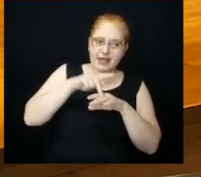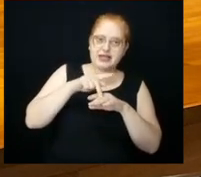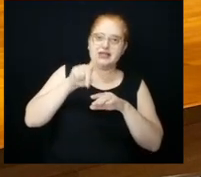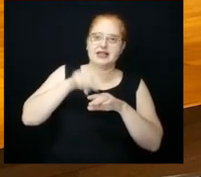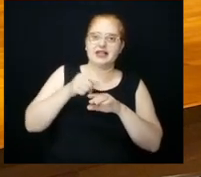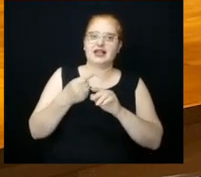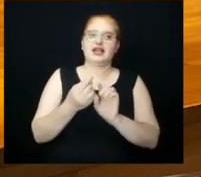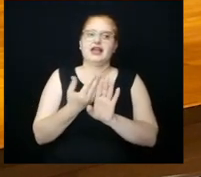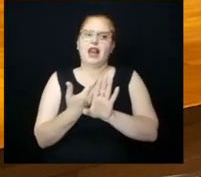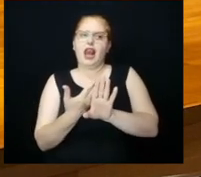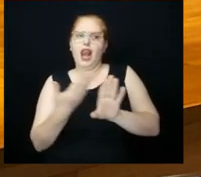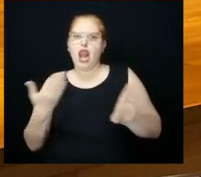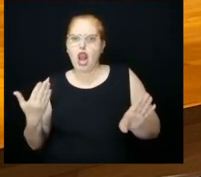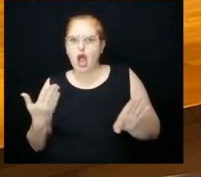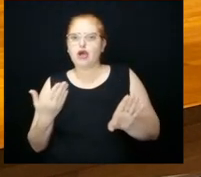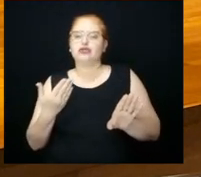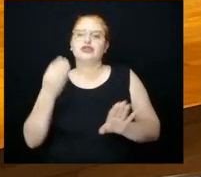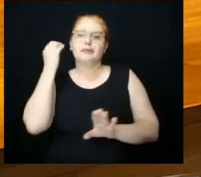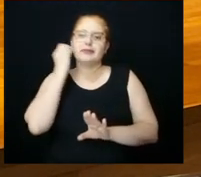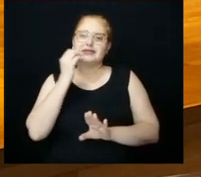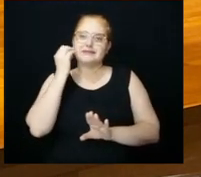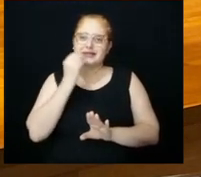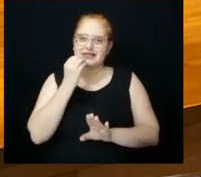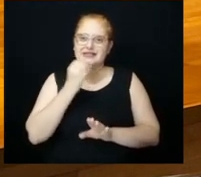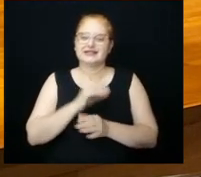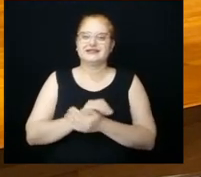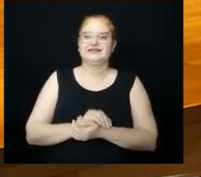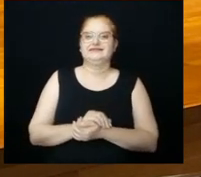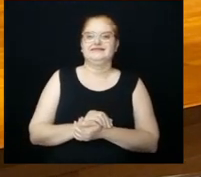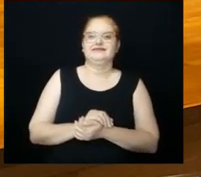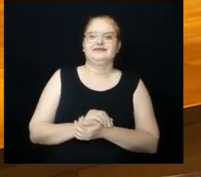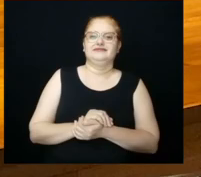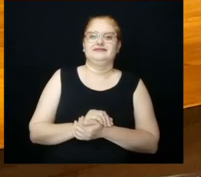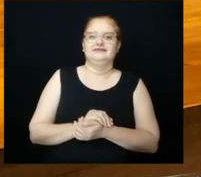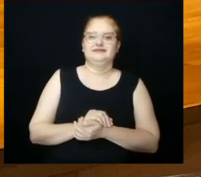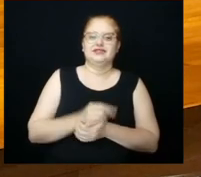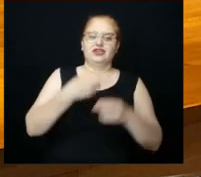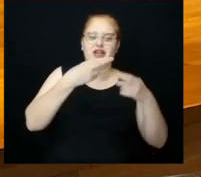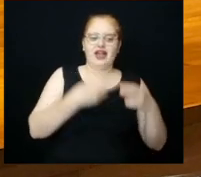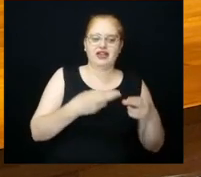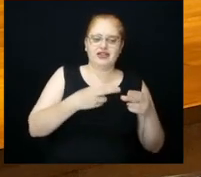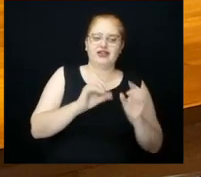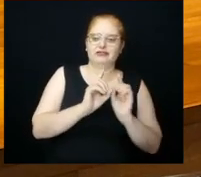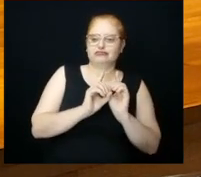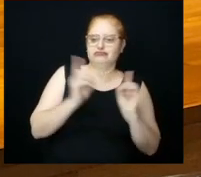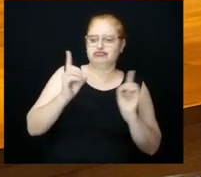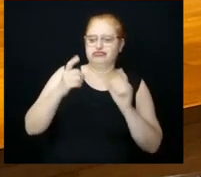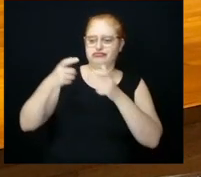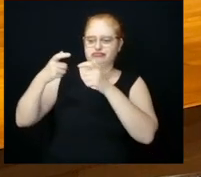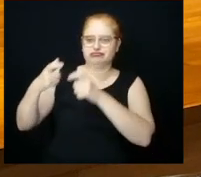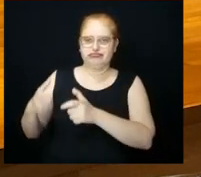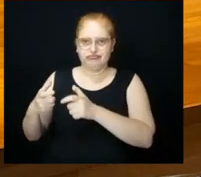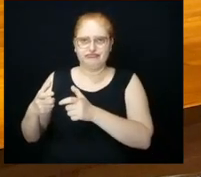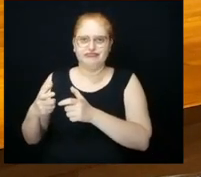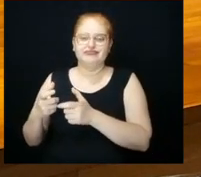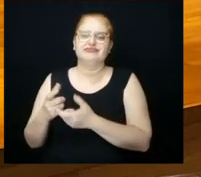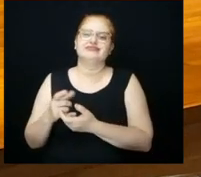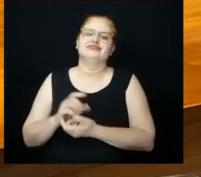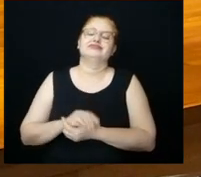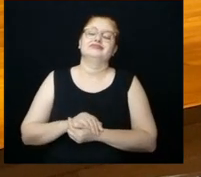está do lado do Oceano Atlântico, né? Está no outro lado, está no, né, na parte